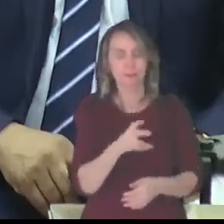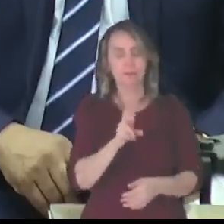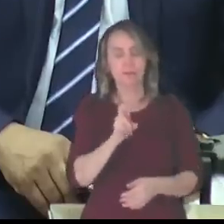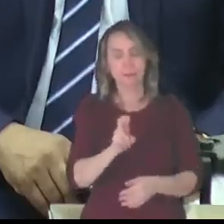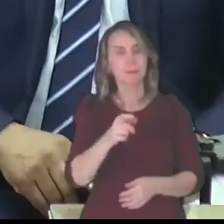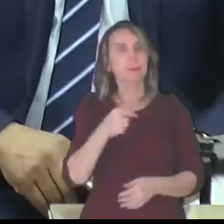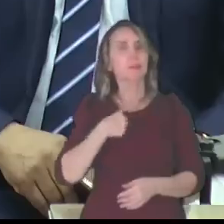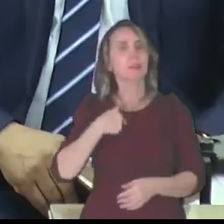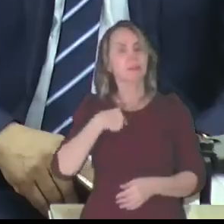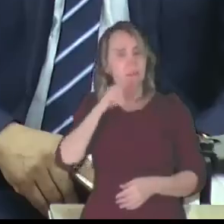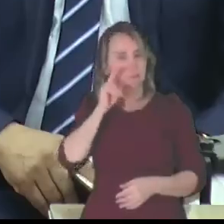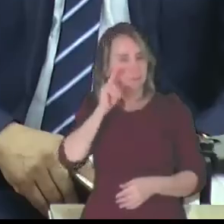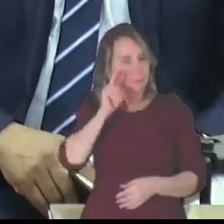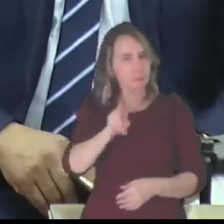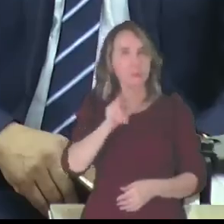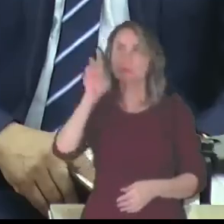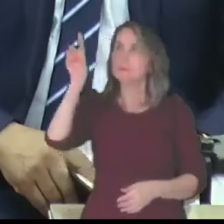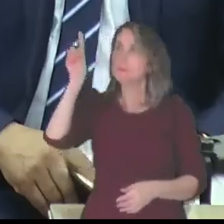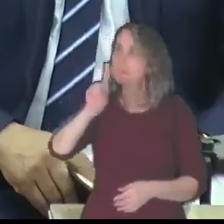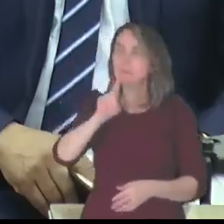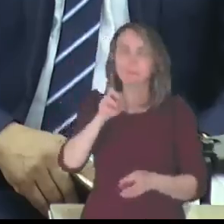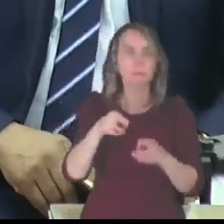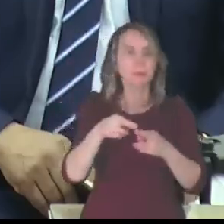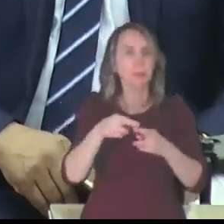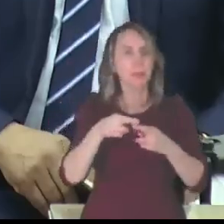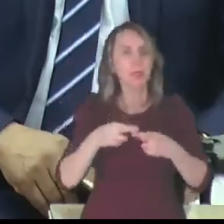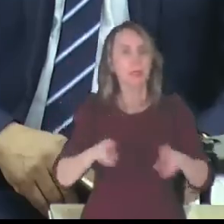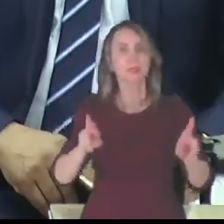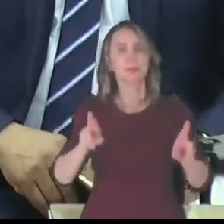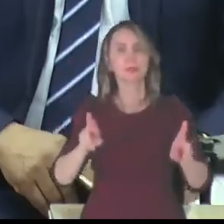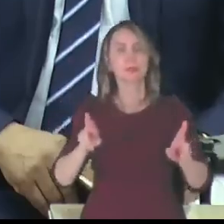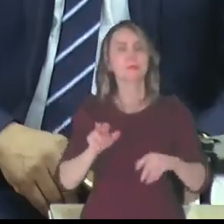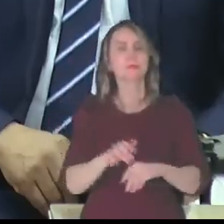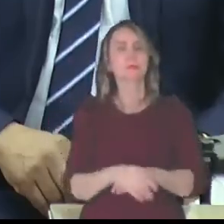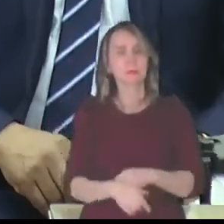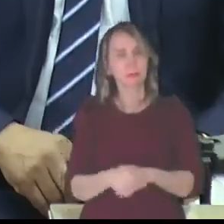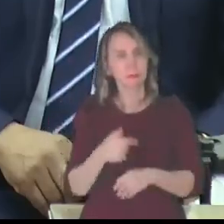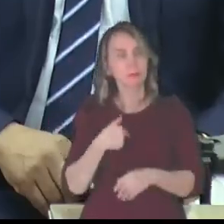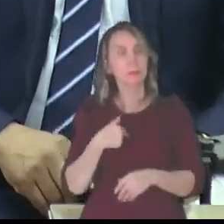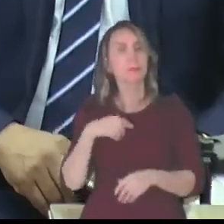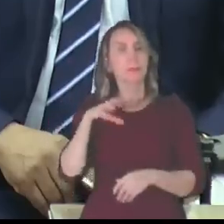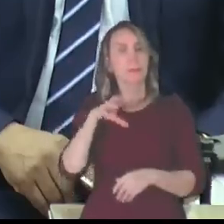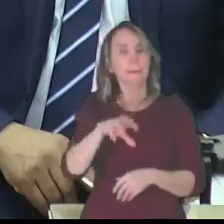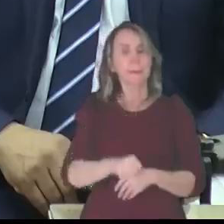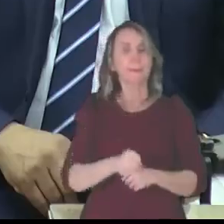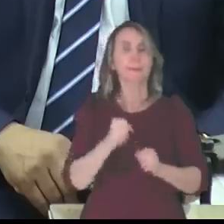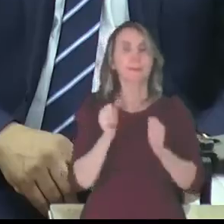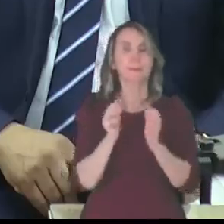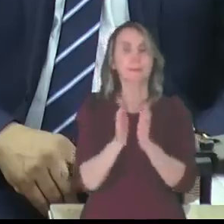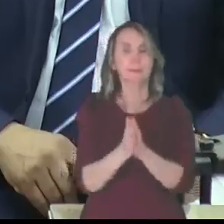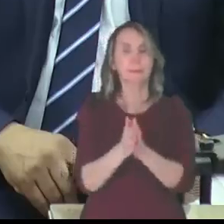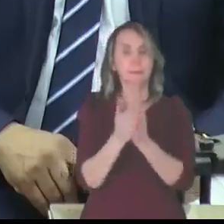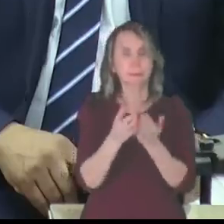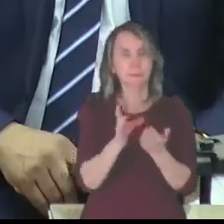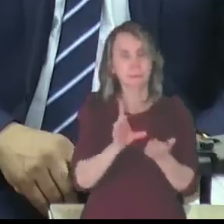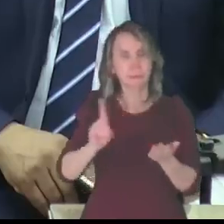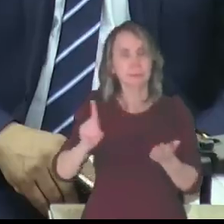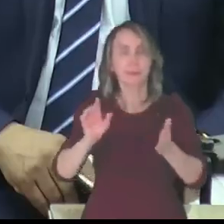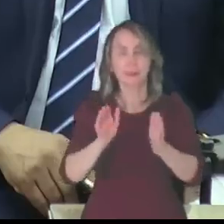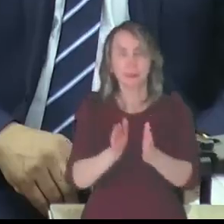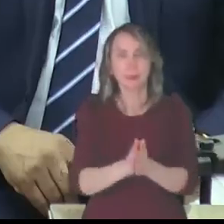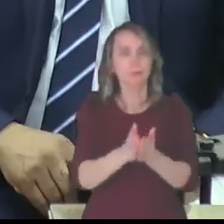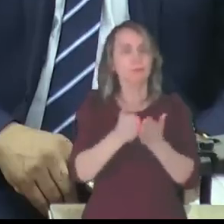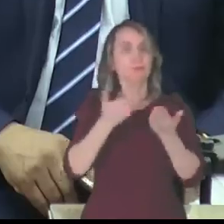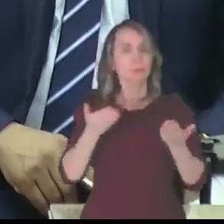mas veio resultado eu pegava a Bíblia Abrir a Bíblia e pegava aquele texto e sair